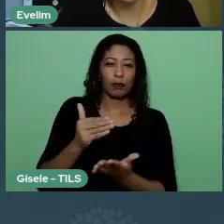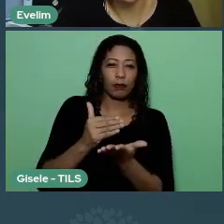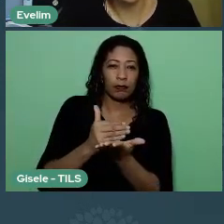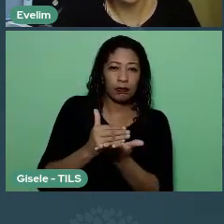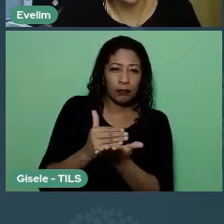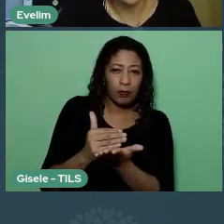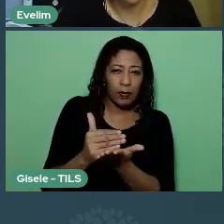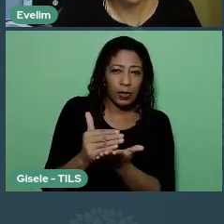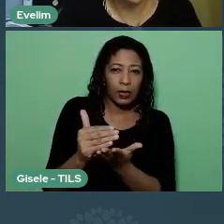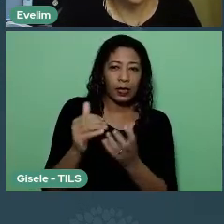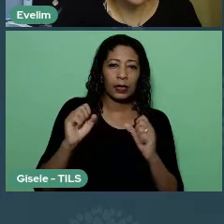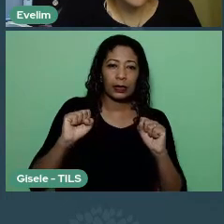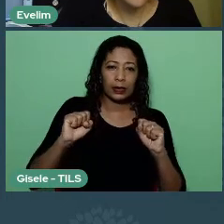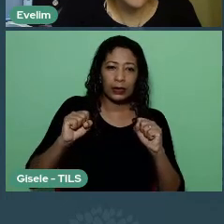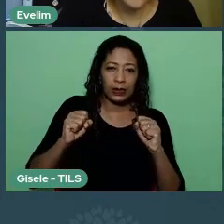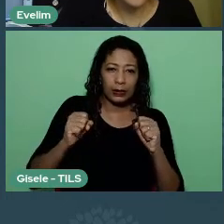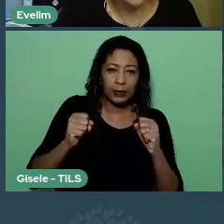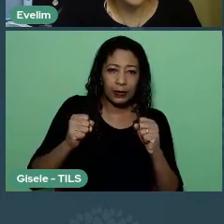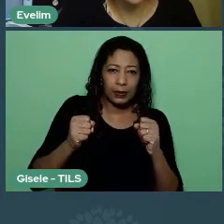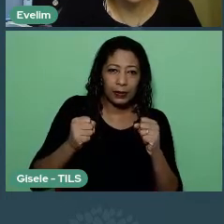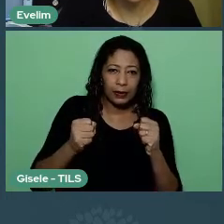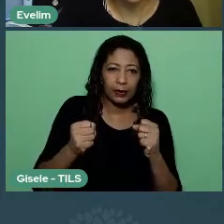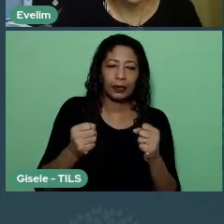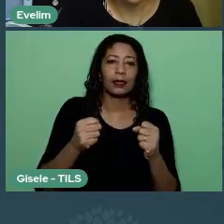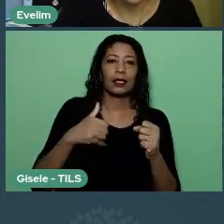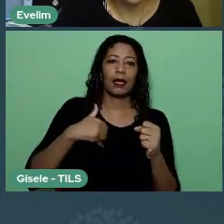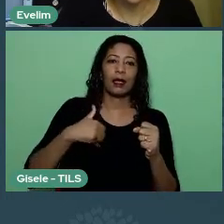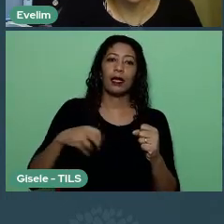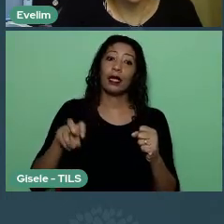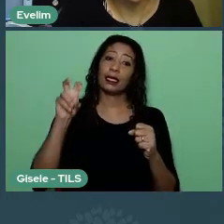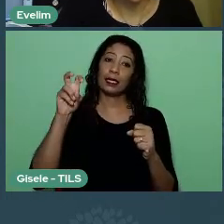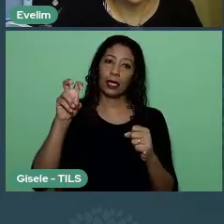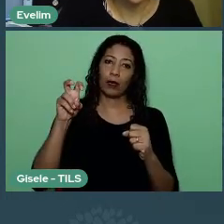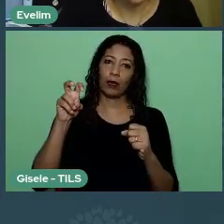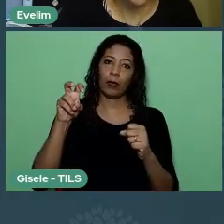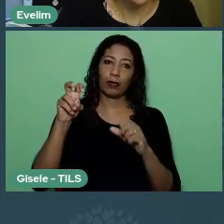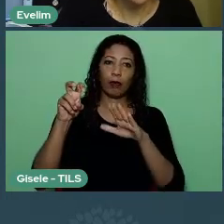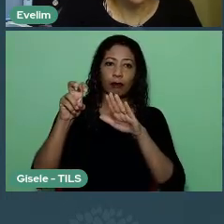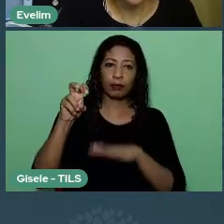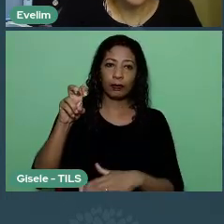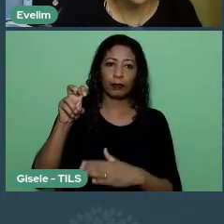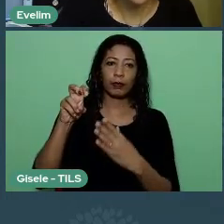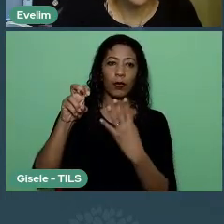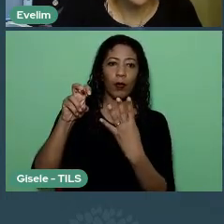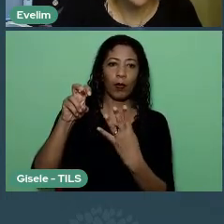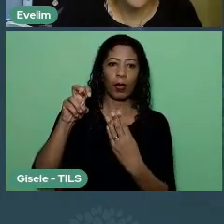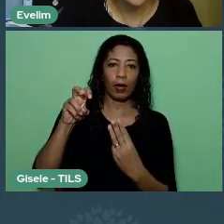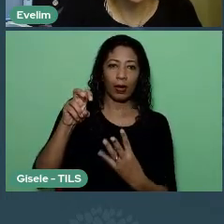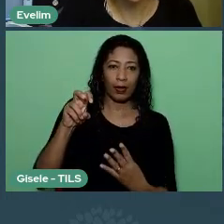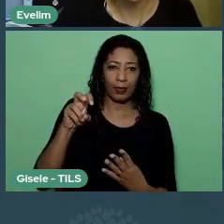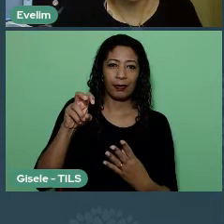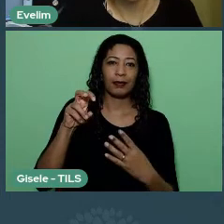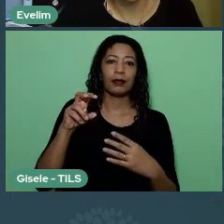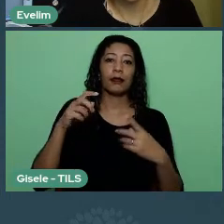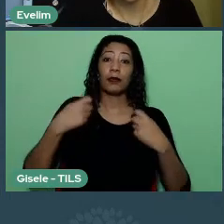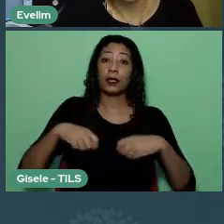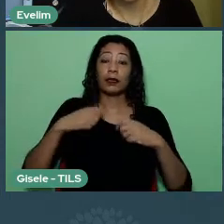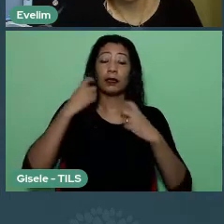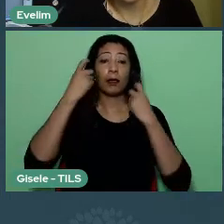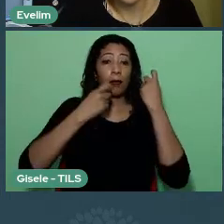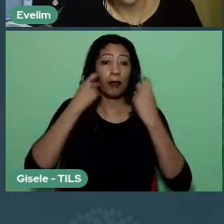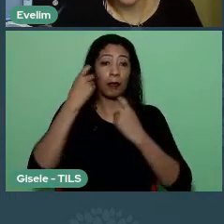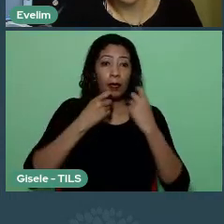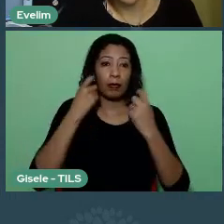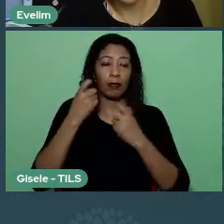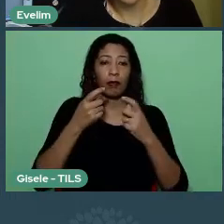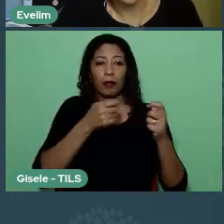essas crianças, né, a partir de 5 anos de idade. Então, a gente tem que se preocupar com frequência e intensidade